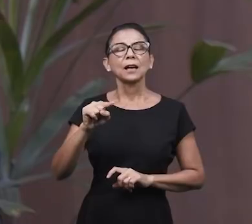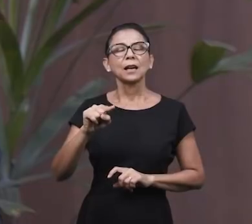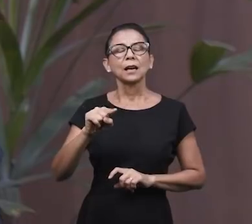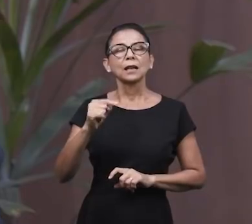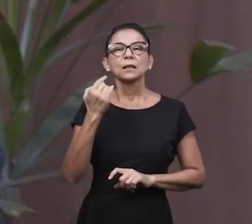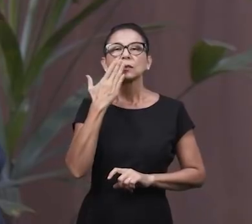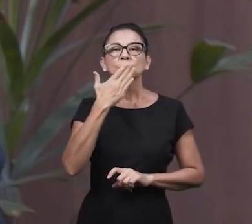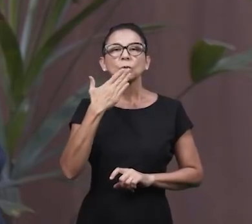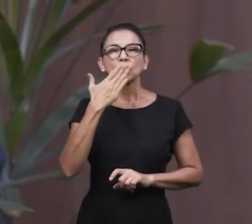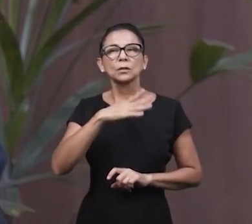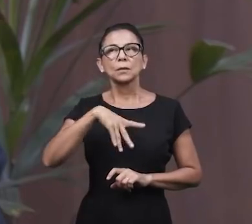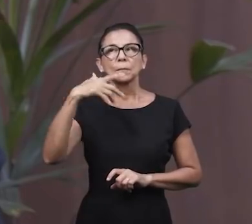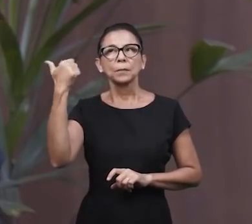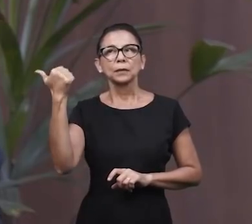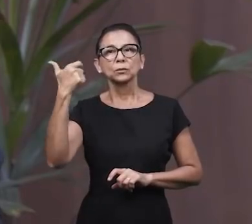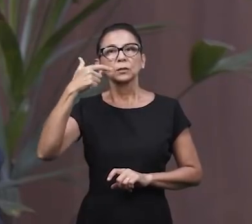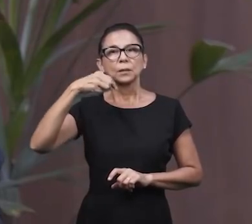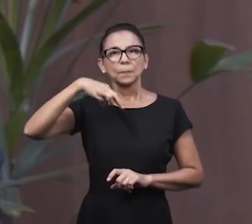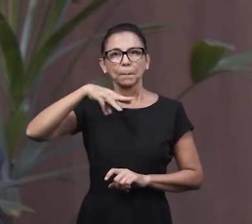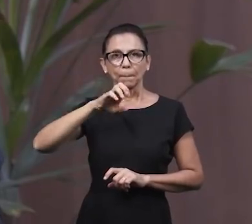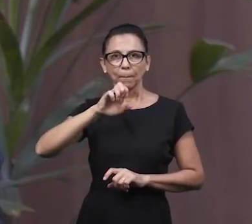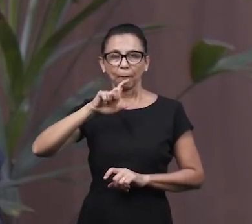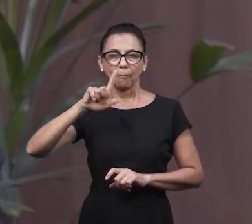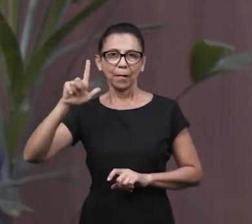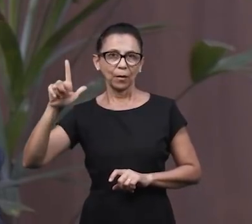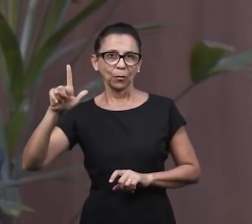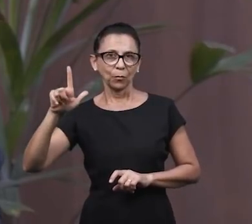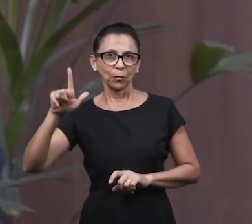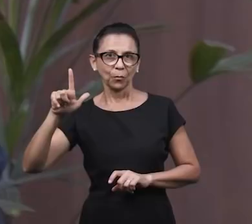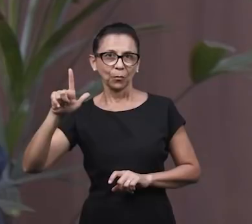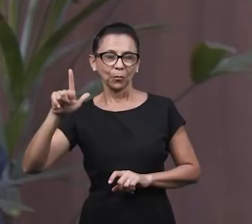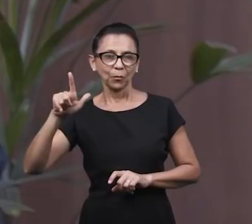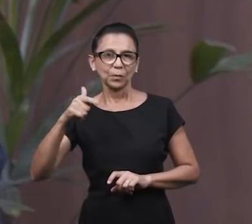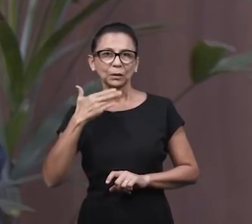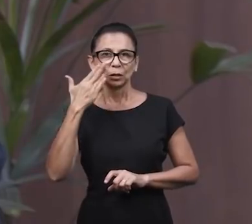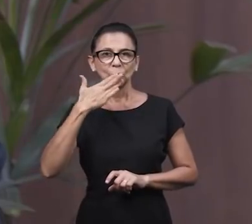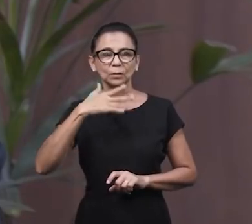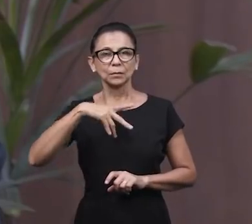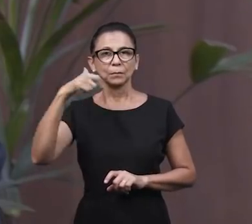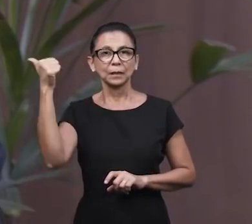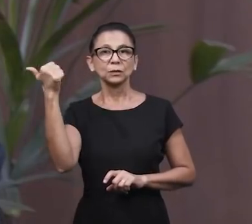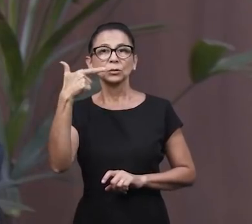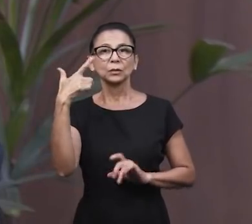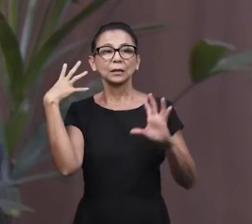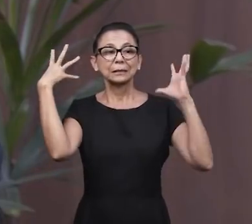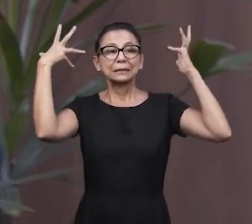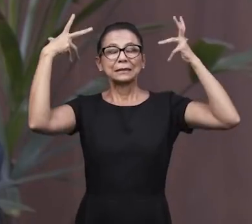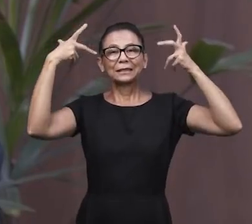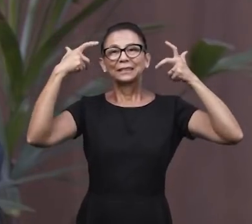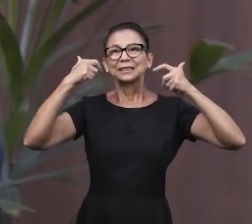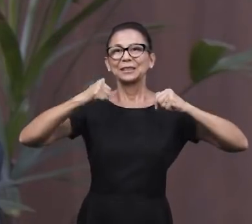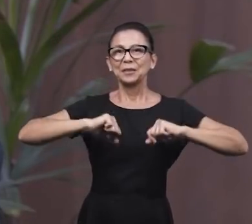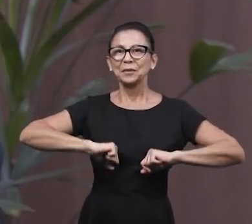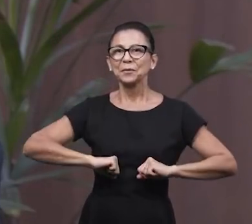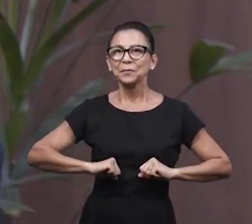leão, o que aconteceu ali naquele enigma? Aquele enigma mostrava profeticamente